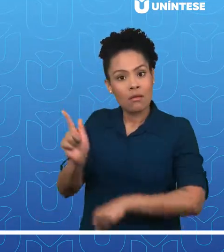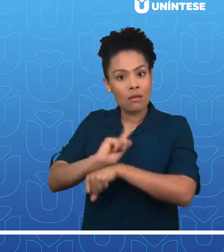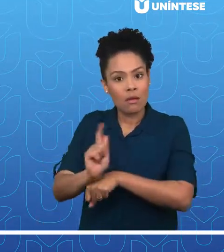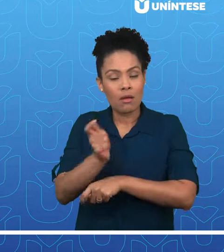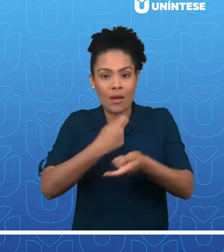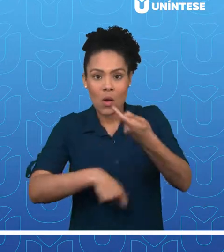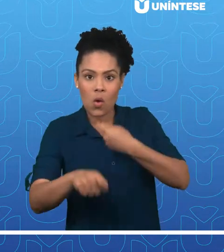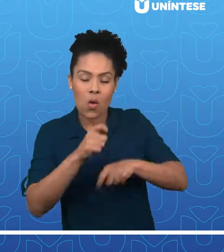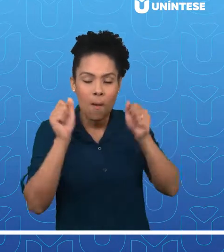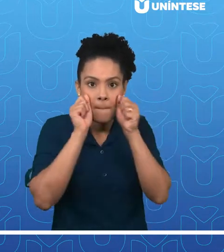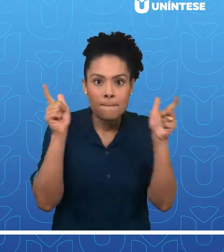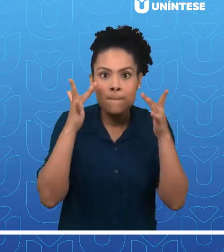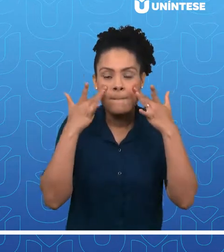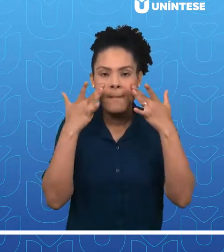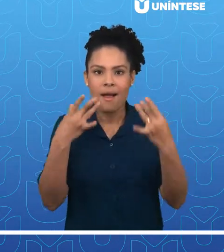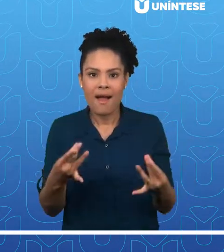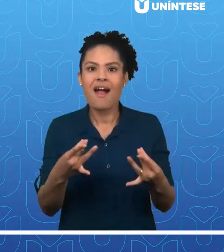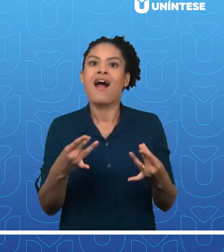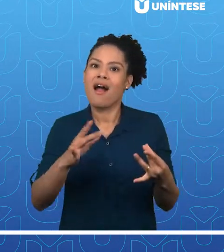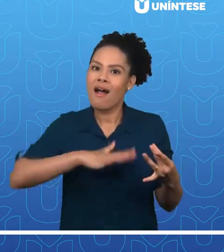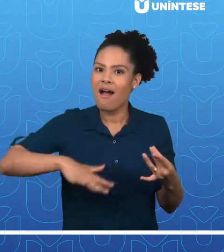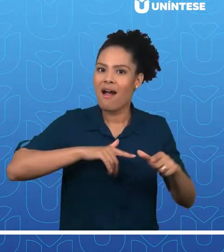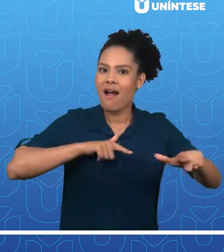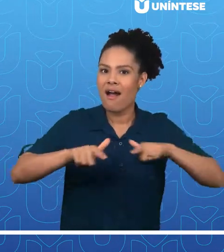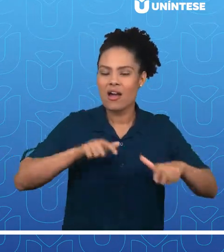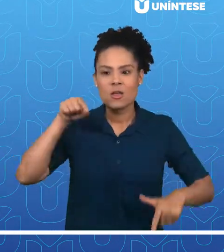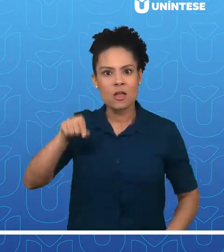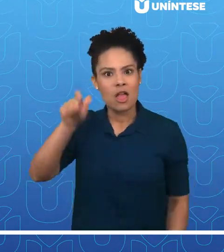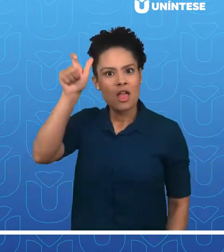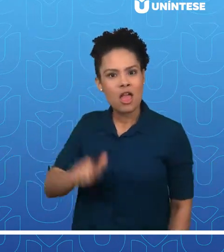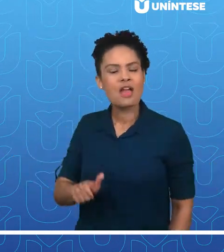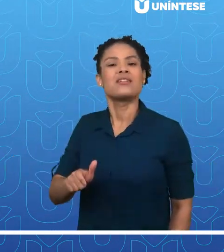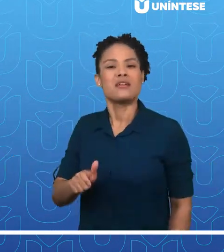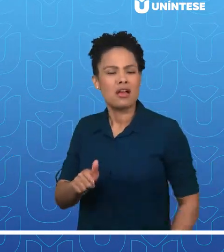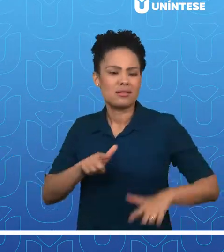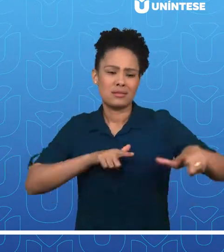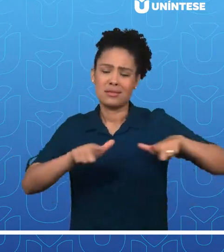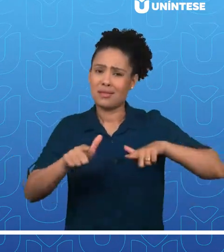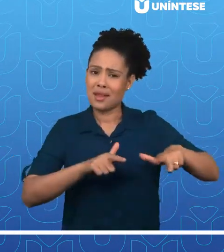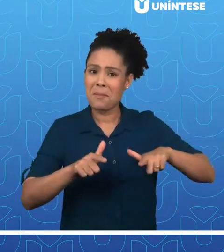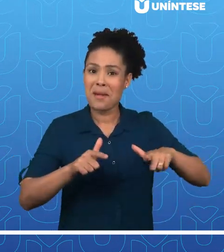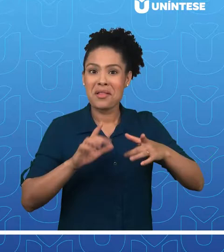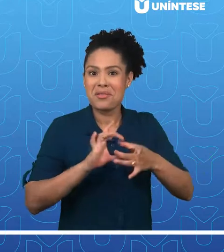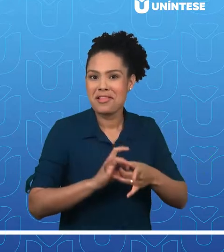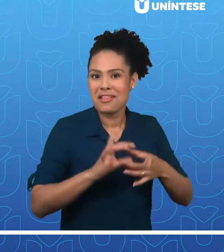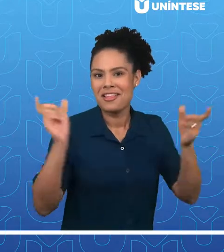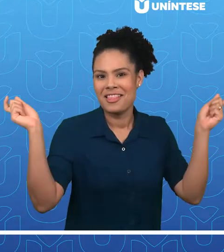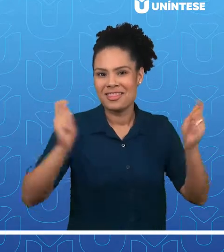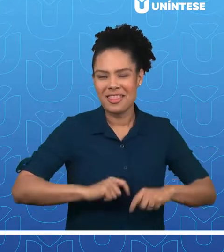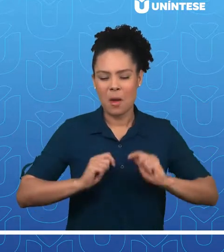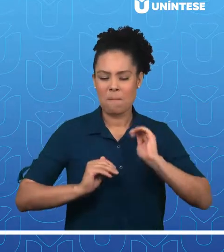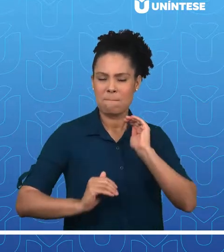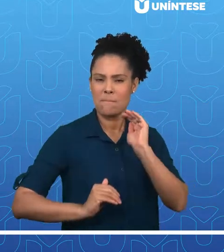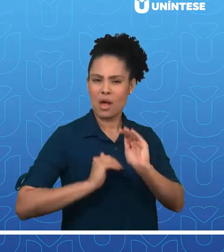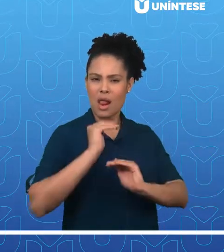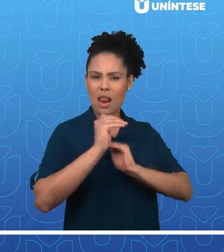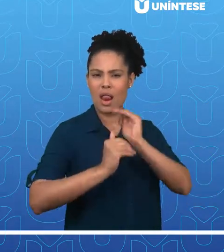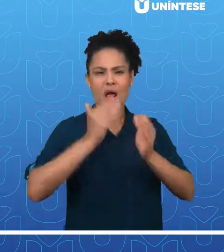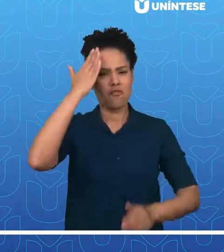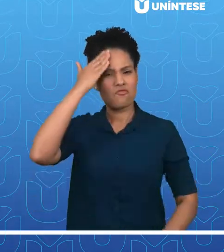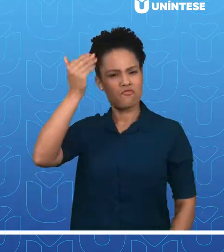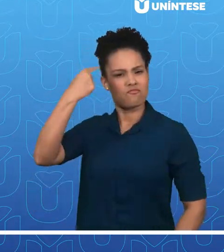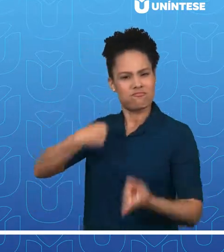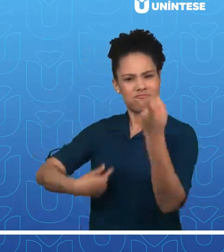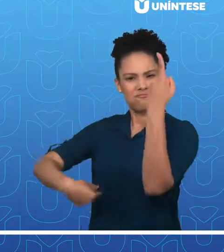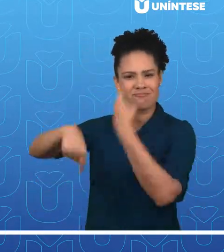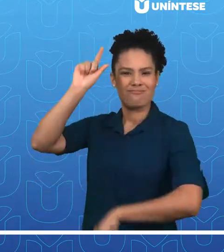atento às novidades e tendências do mercado em que atua, é um profissional com um alto grau de empregabilidade, que resulta em uma